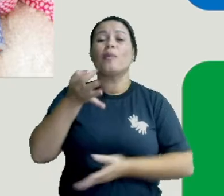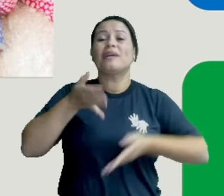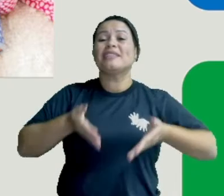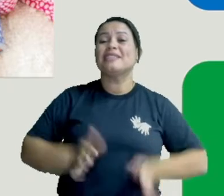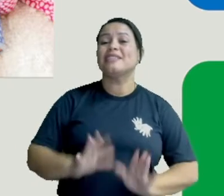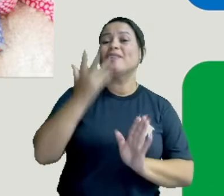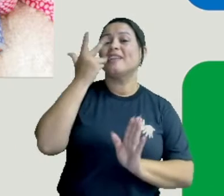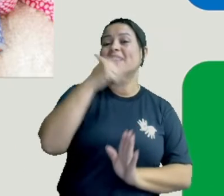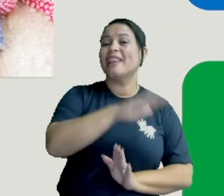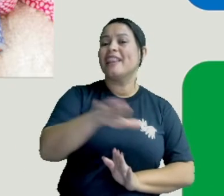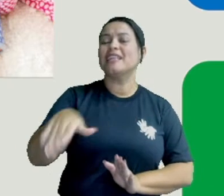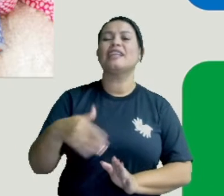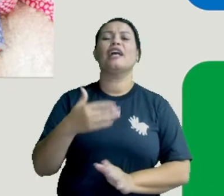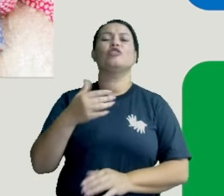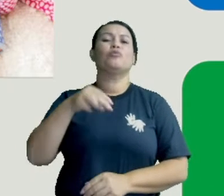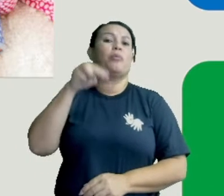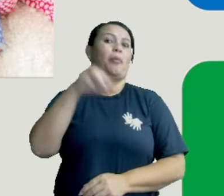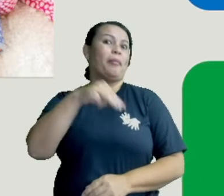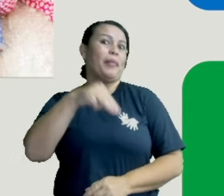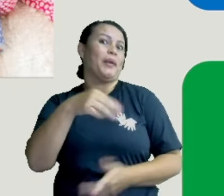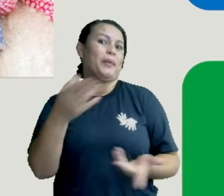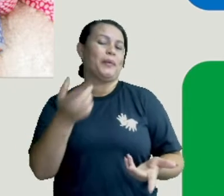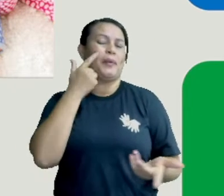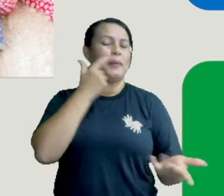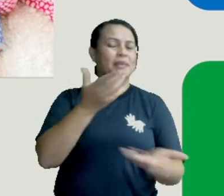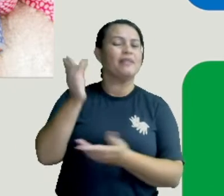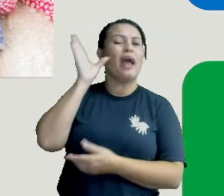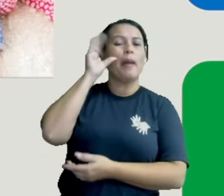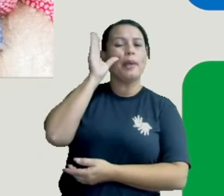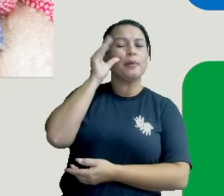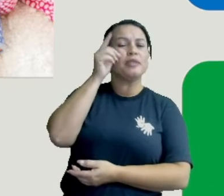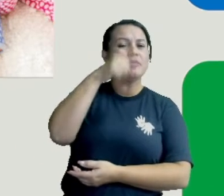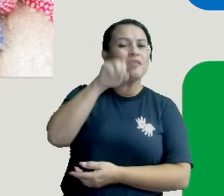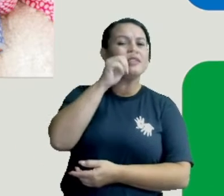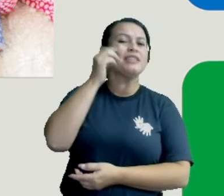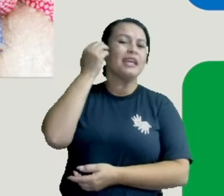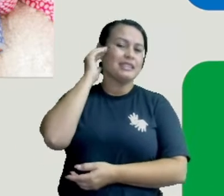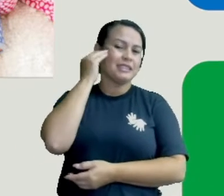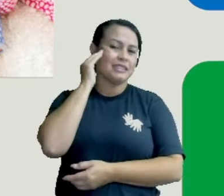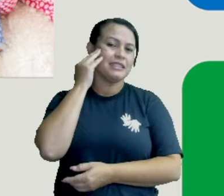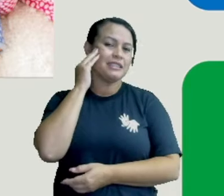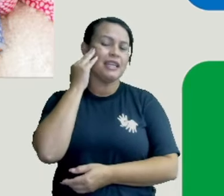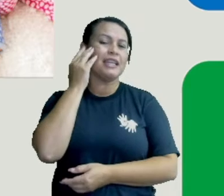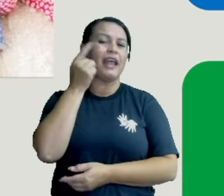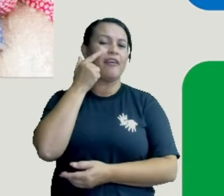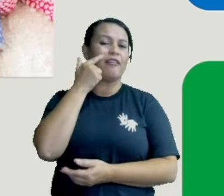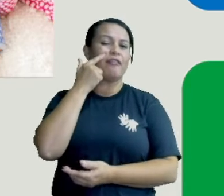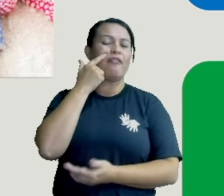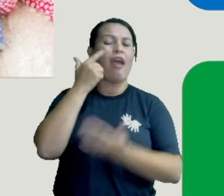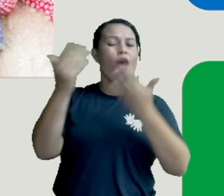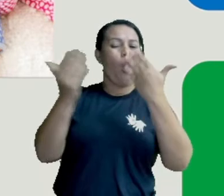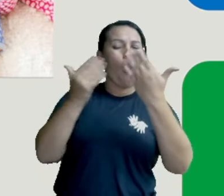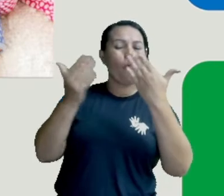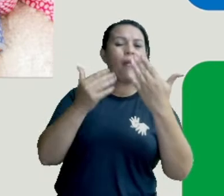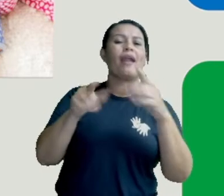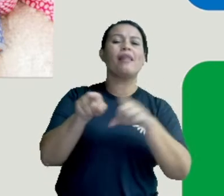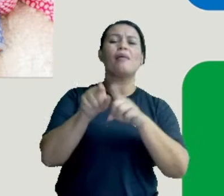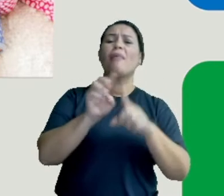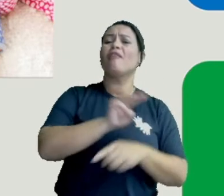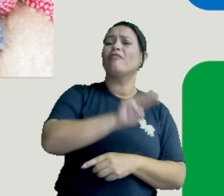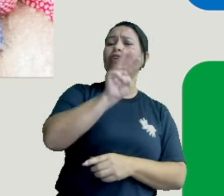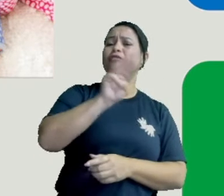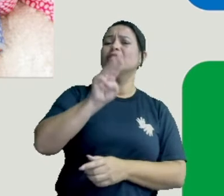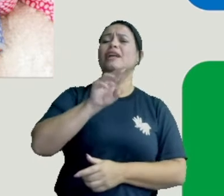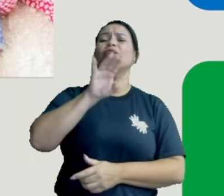nascendo por minuto, ou seja, tá? Então é muito curioso você poder, né, fazer essa interação também e ir lá no site do IBGE e